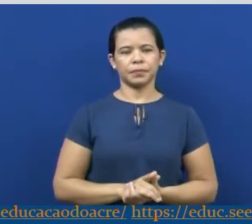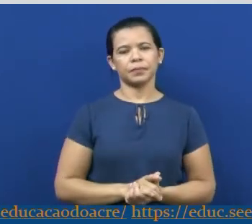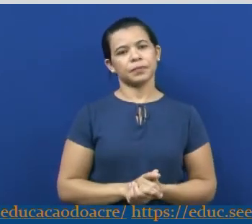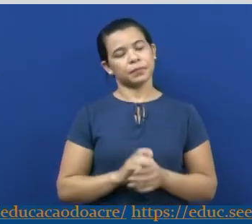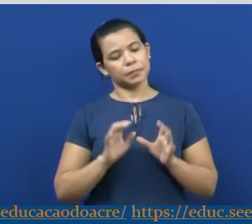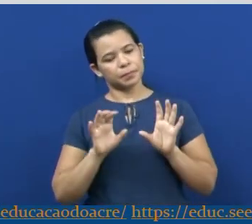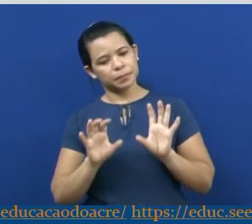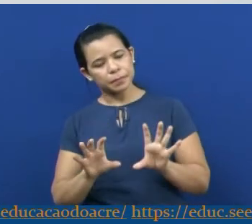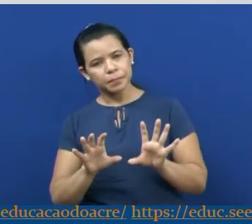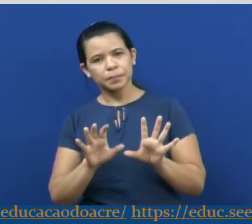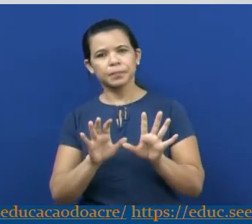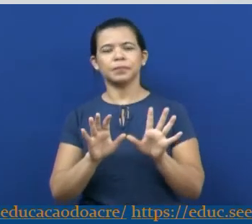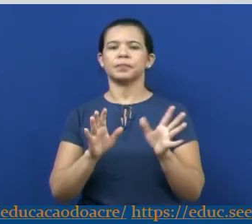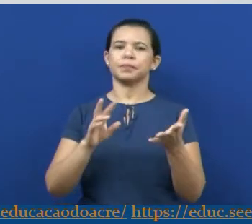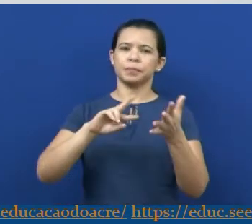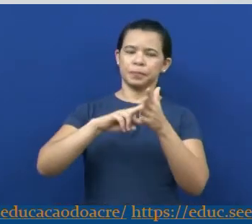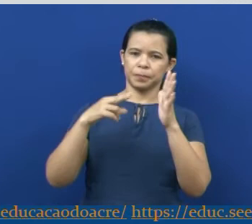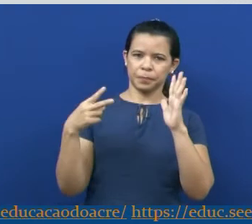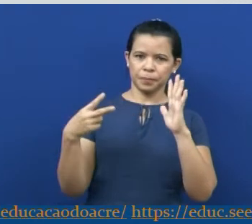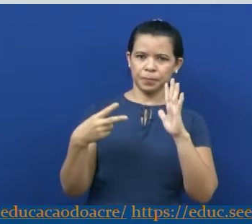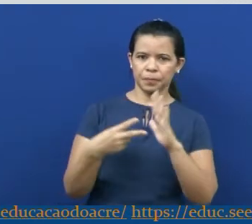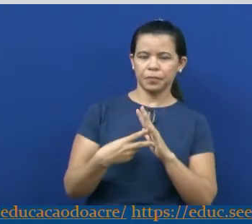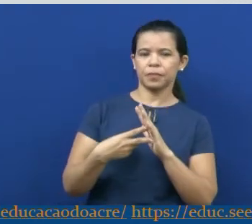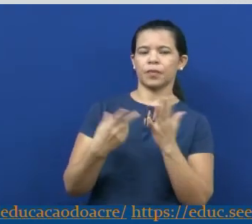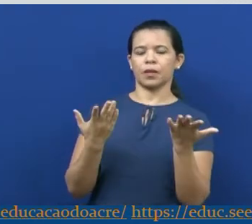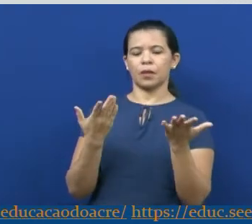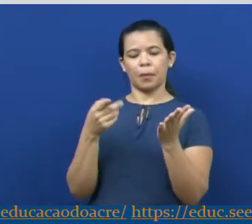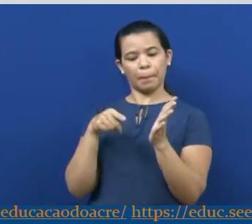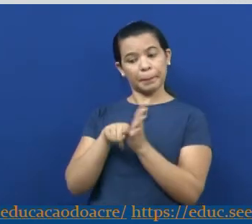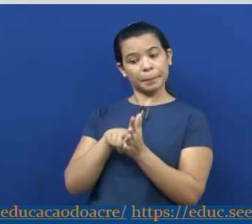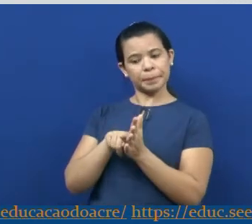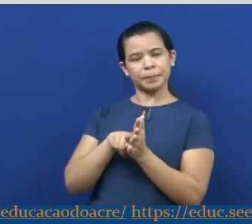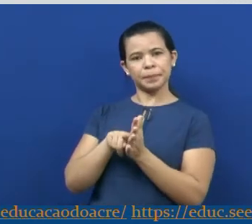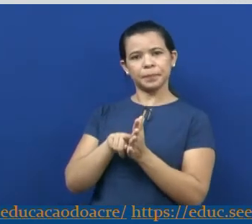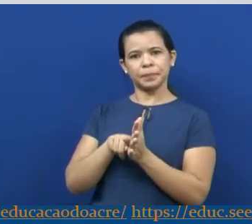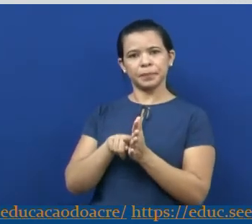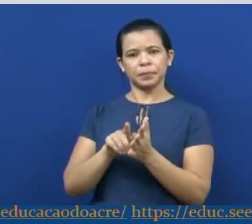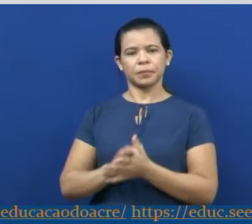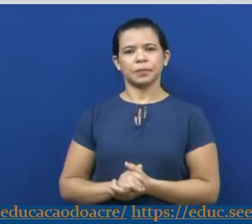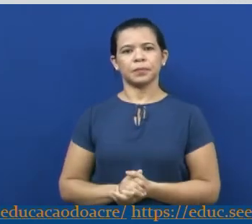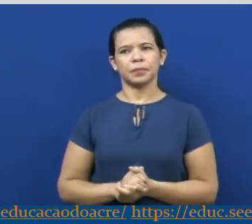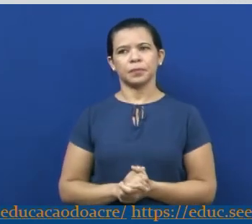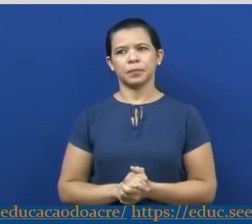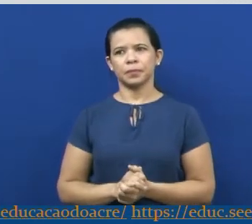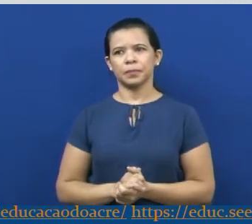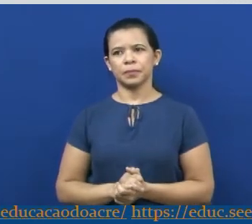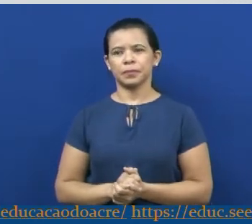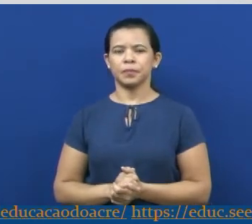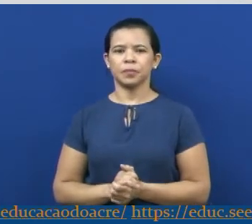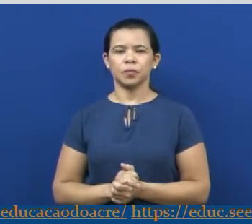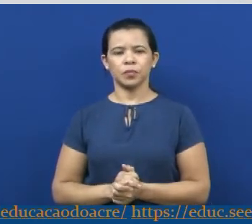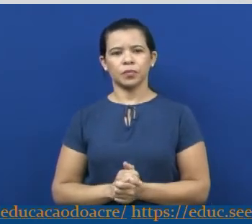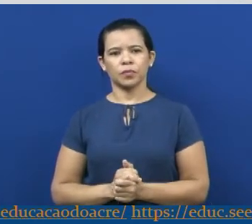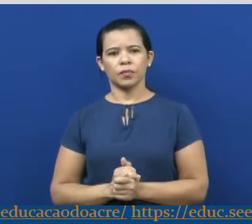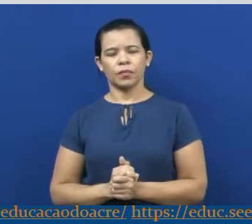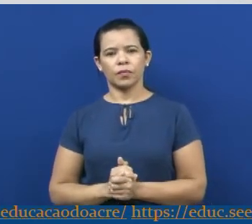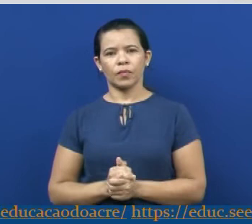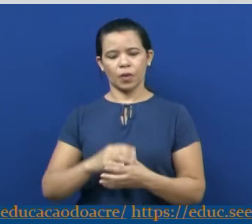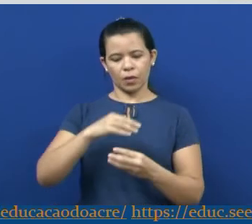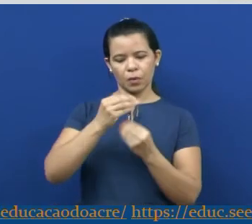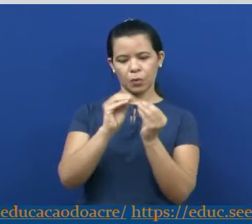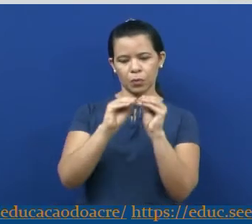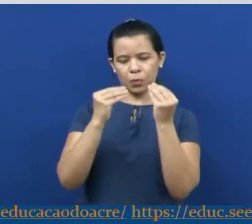palavras, ele está perguntando o seguinte: a formulação B, ou seja,